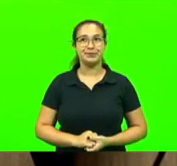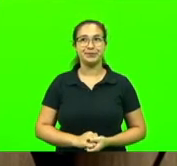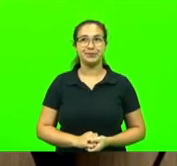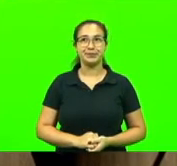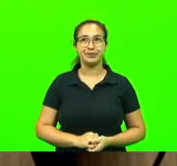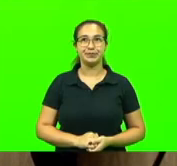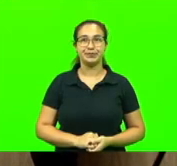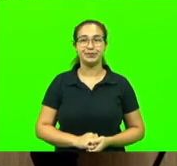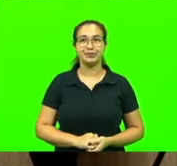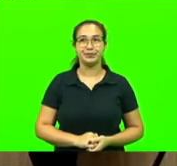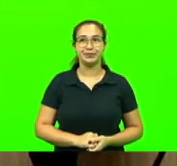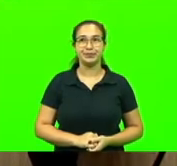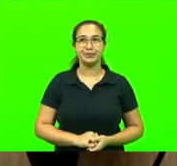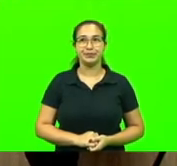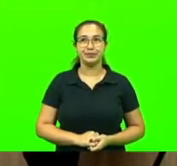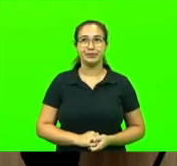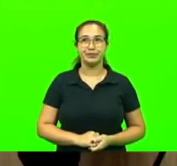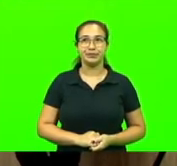Senhor presidente.